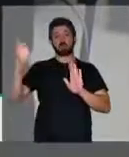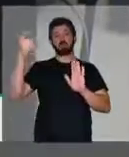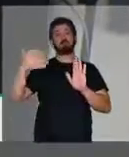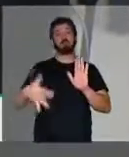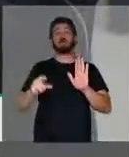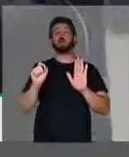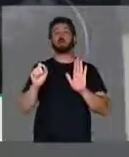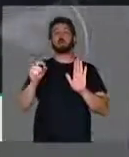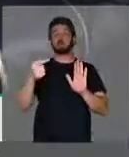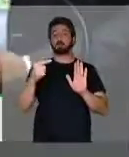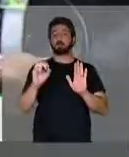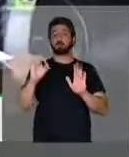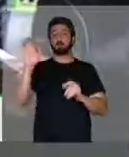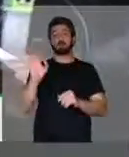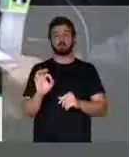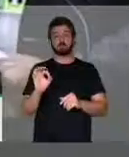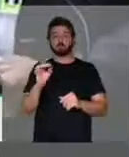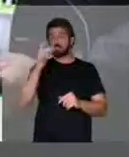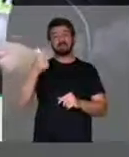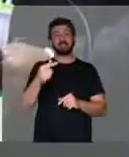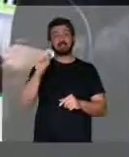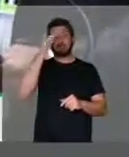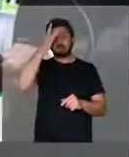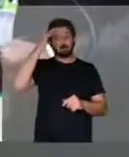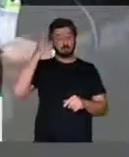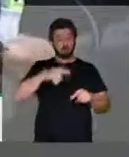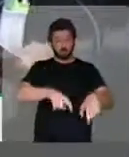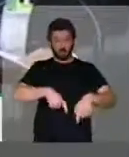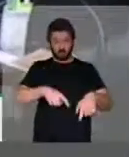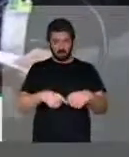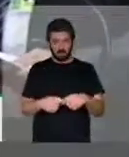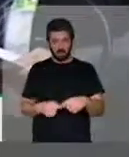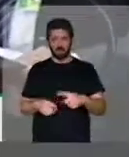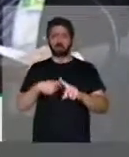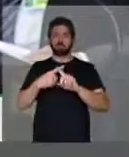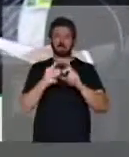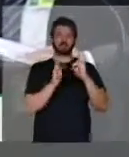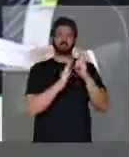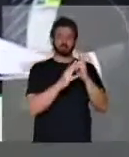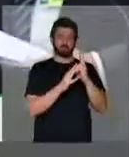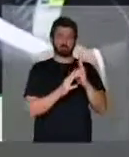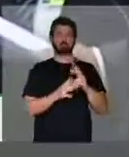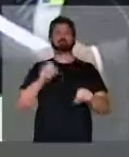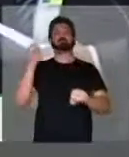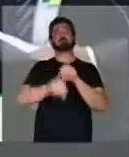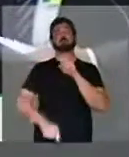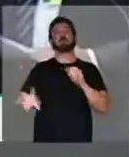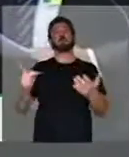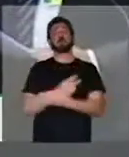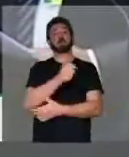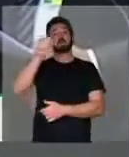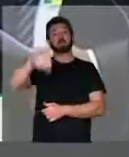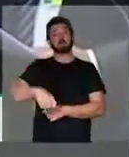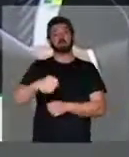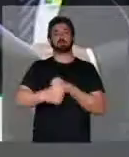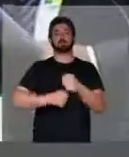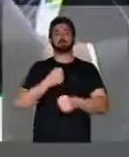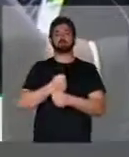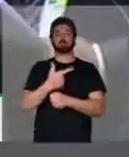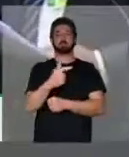de que 70 trabalhadores rurais, sem contar os indígenas, foram assassinados em